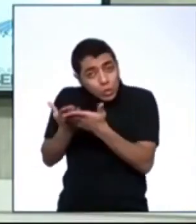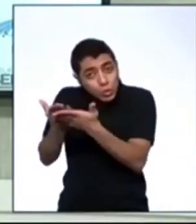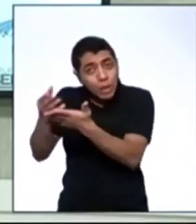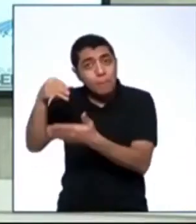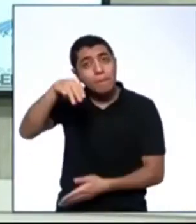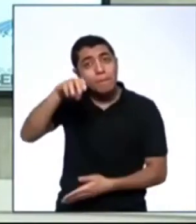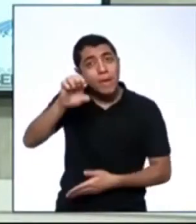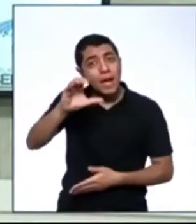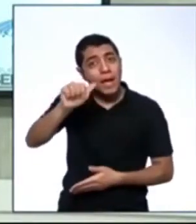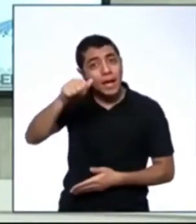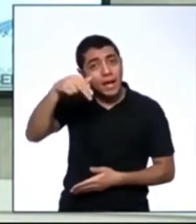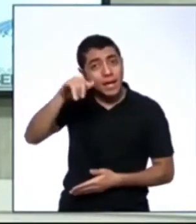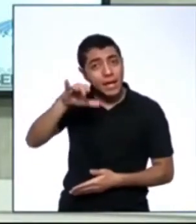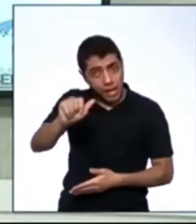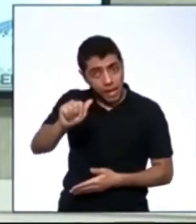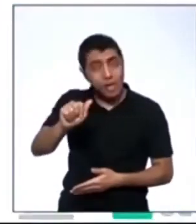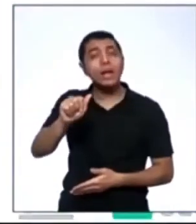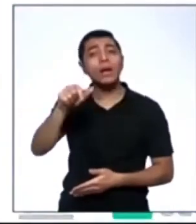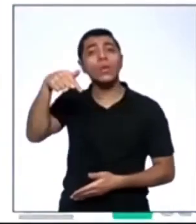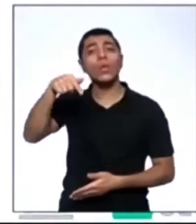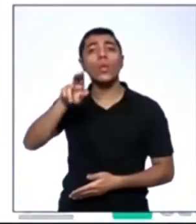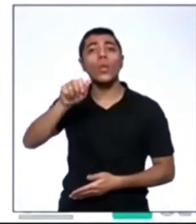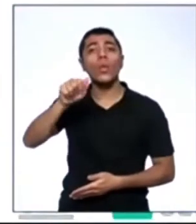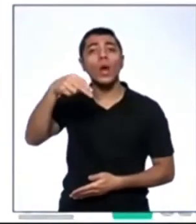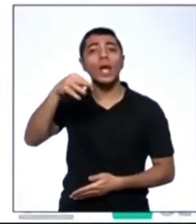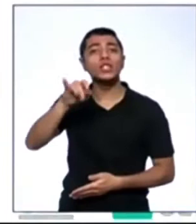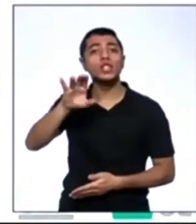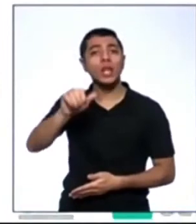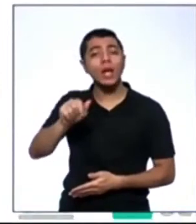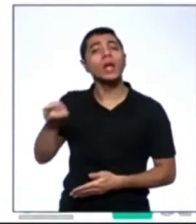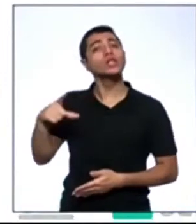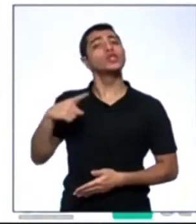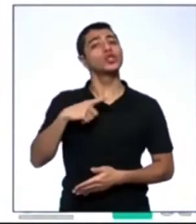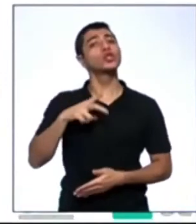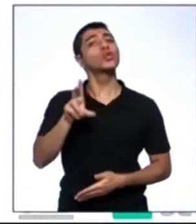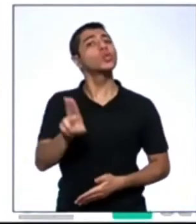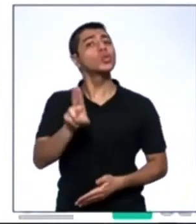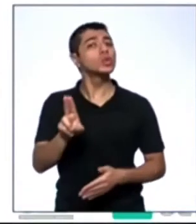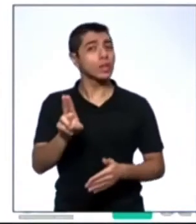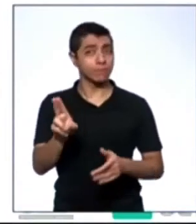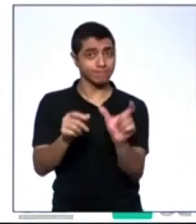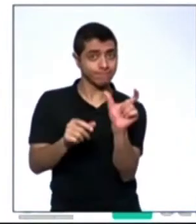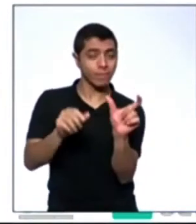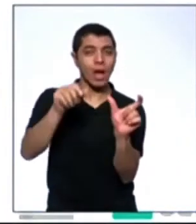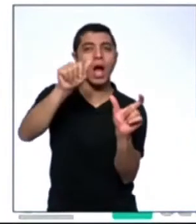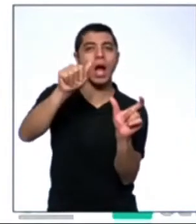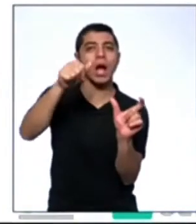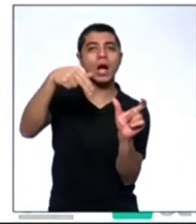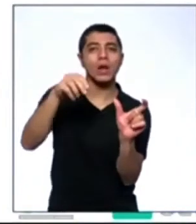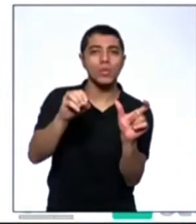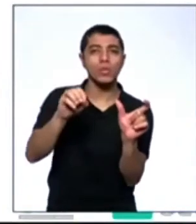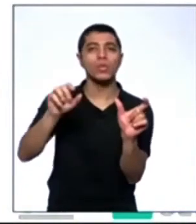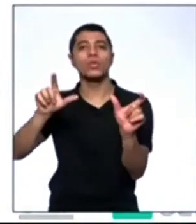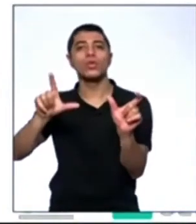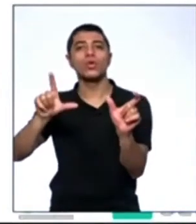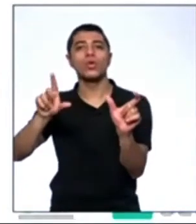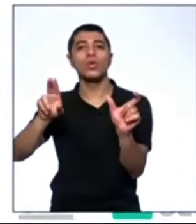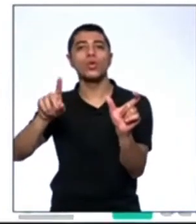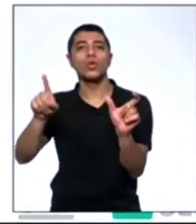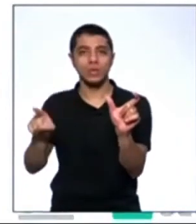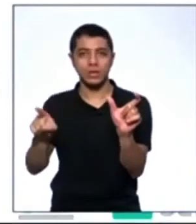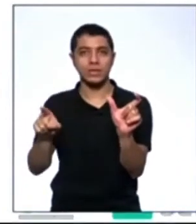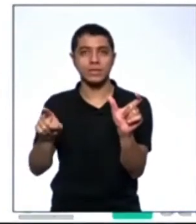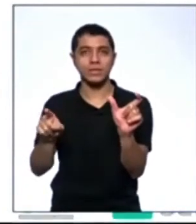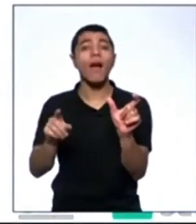propõe. Vamos fazer a leitura? Juntos aqui, ó. Gilberto Gil usa na letra da música a palavra composta